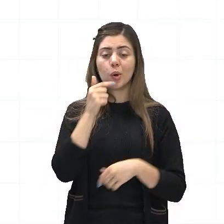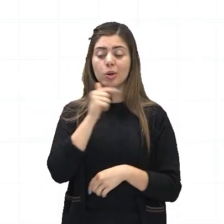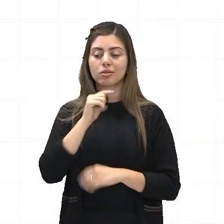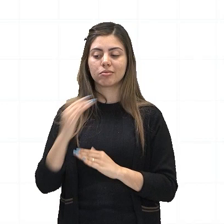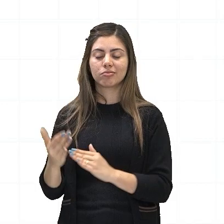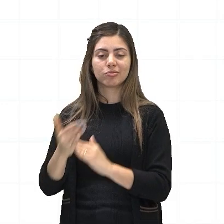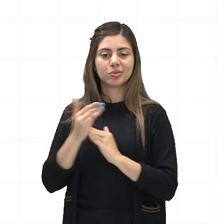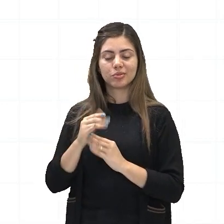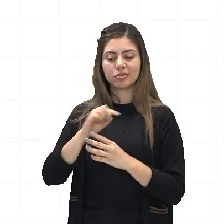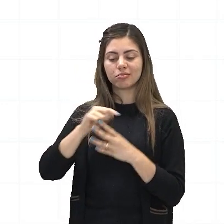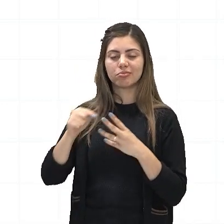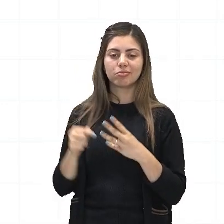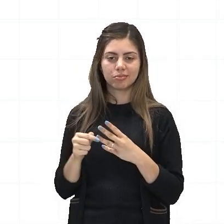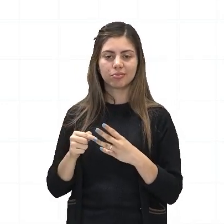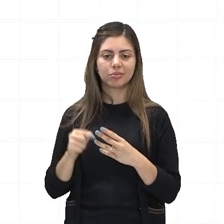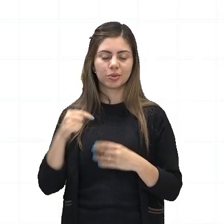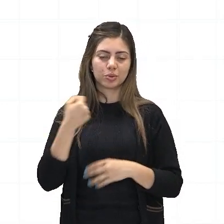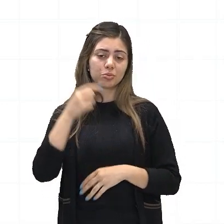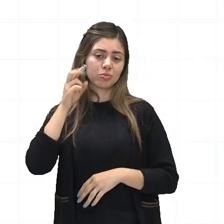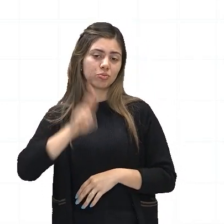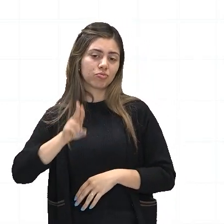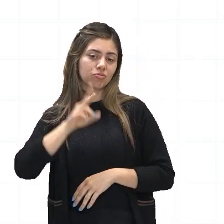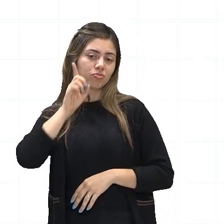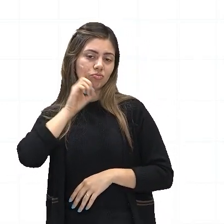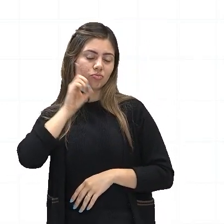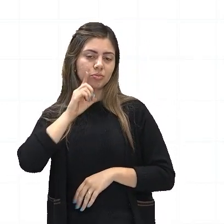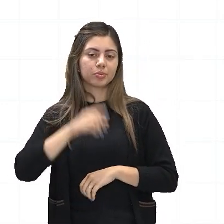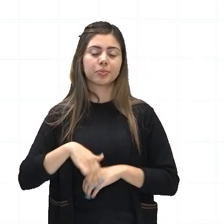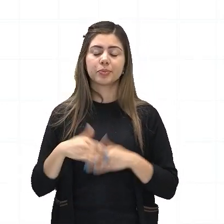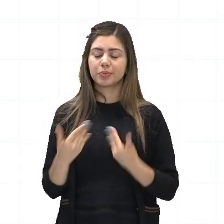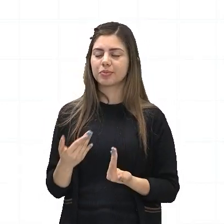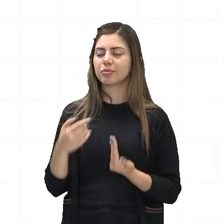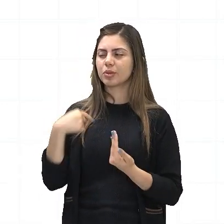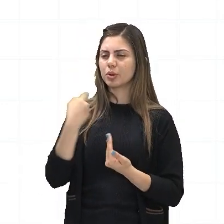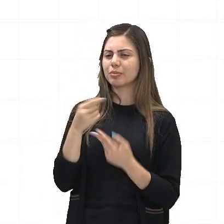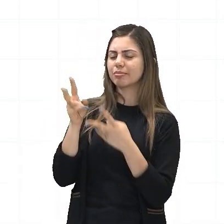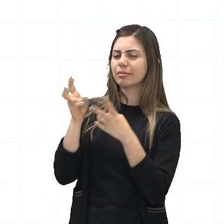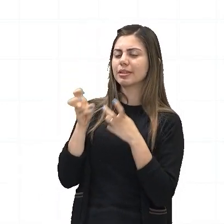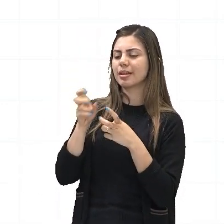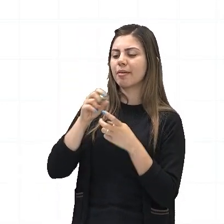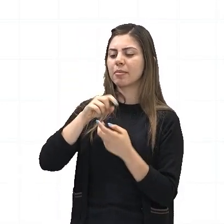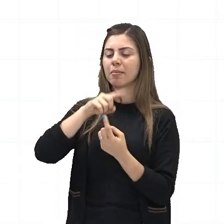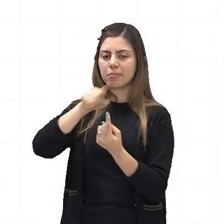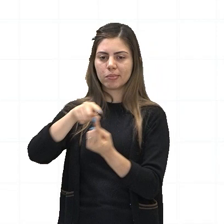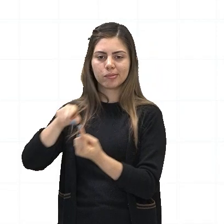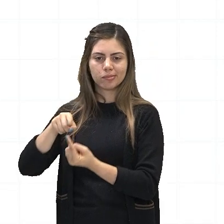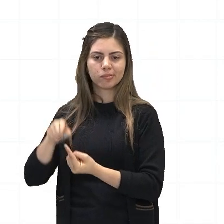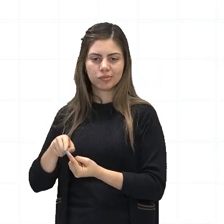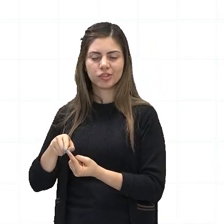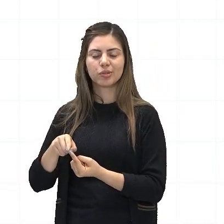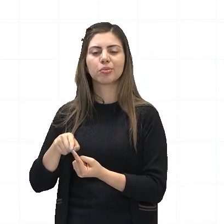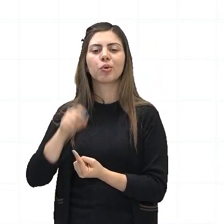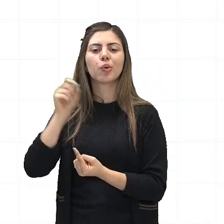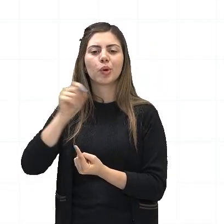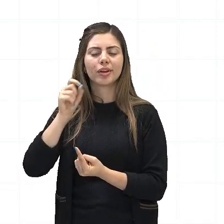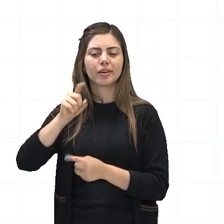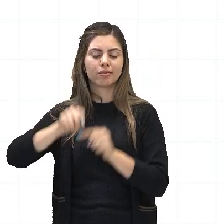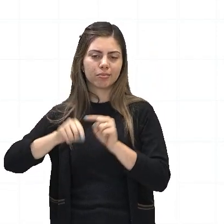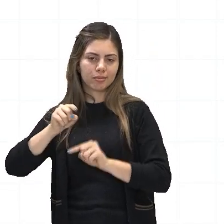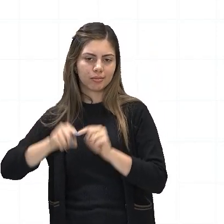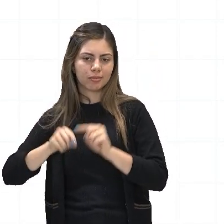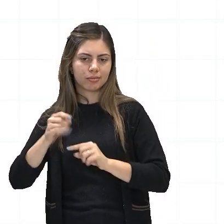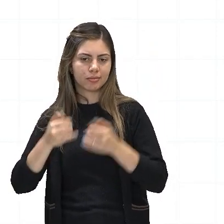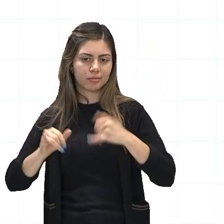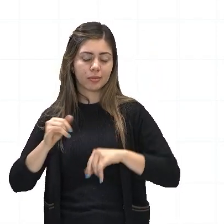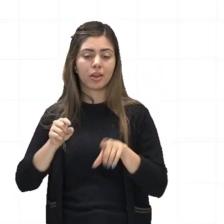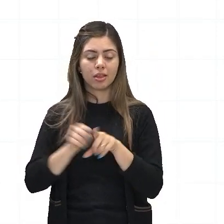úteis aí para o nosso dia a dia. Então a gente visualiza ali que todos eles, né, todos esses equipamentos que a gente vai utilizar, vão estar também transformando